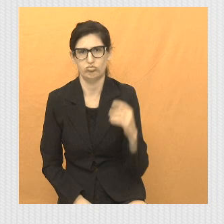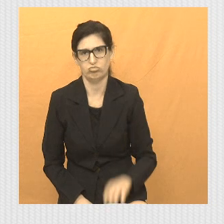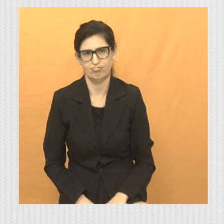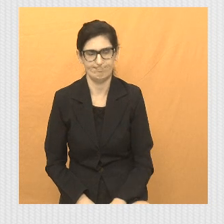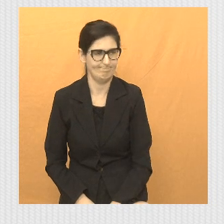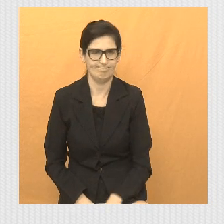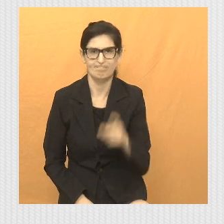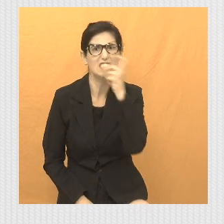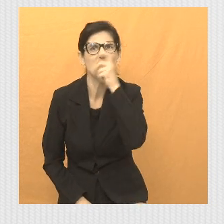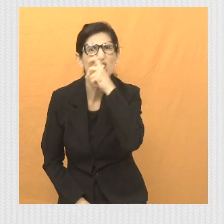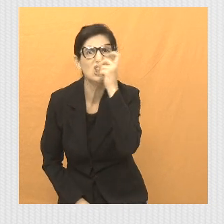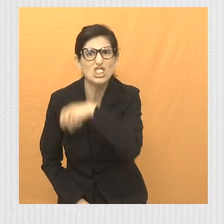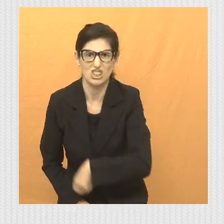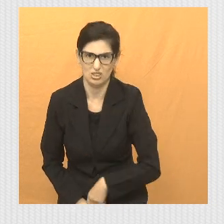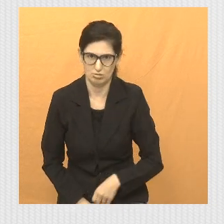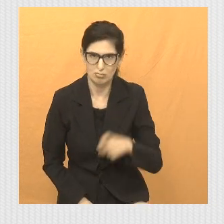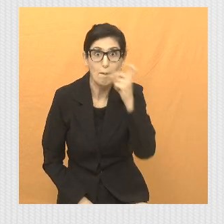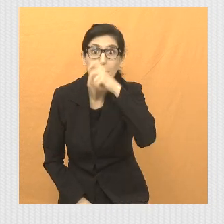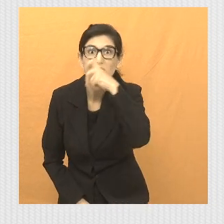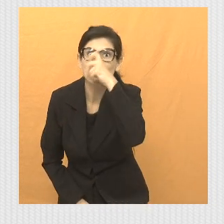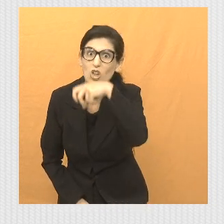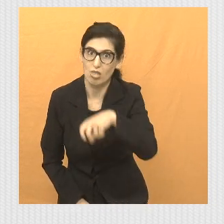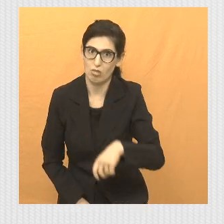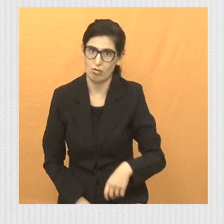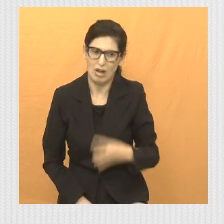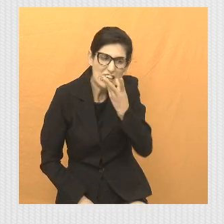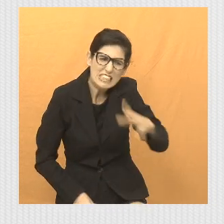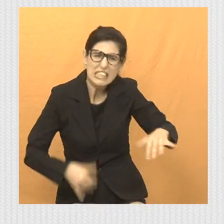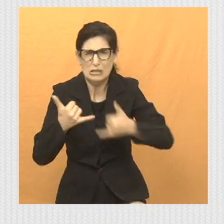trotes, tivemos